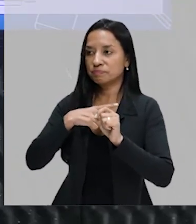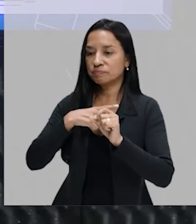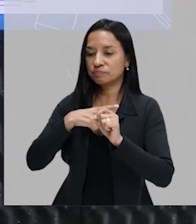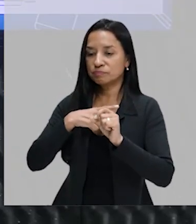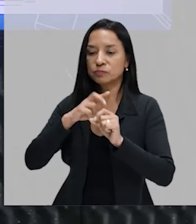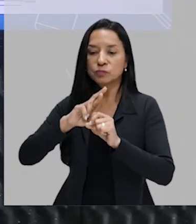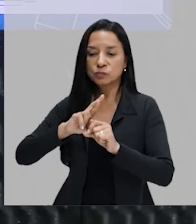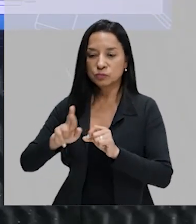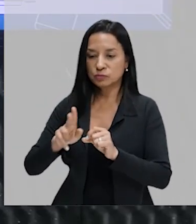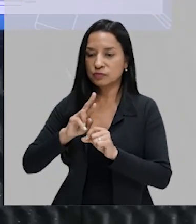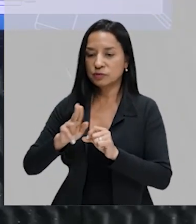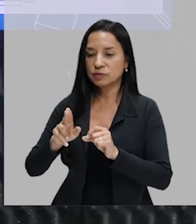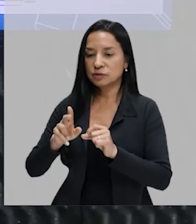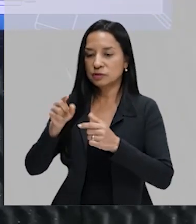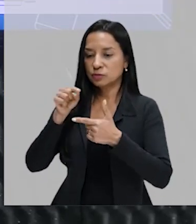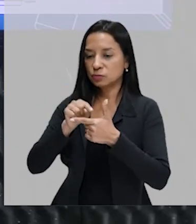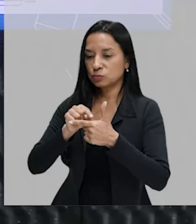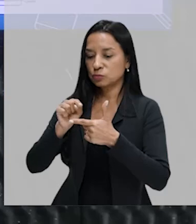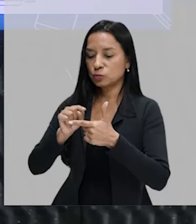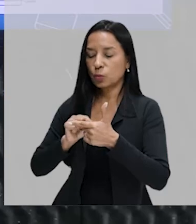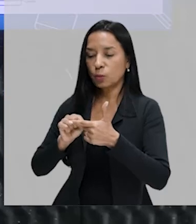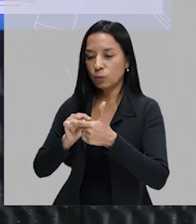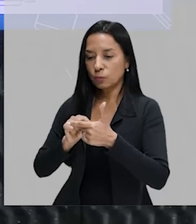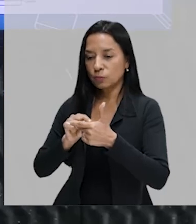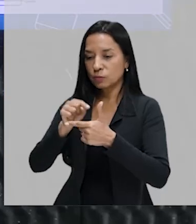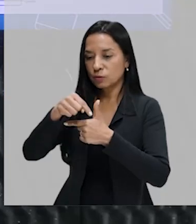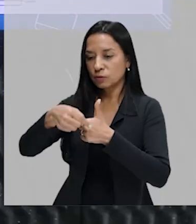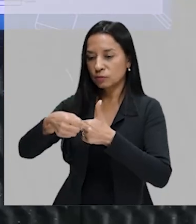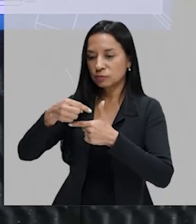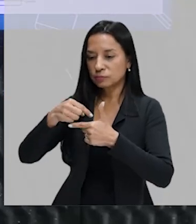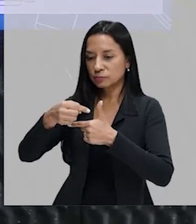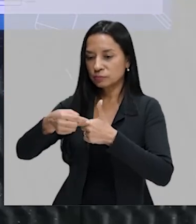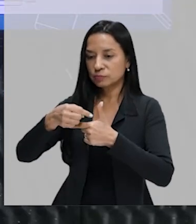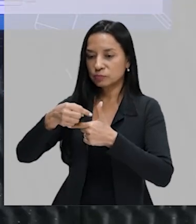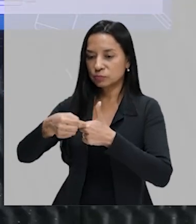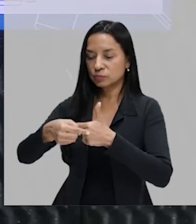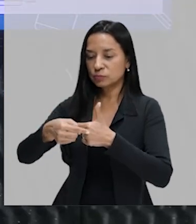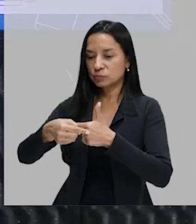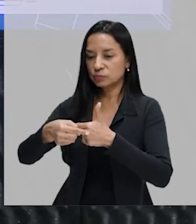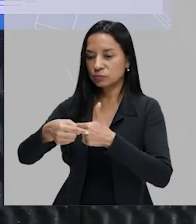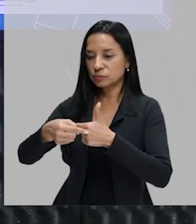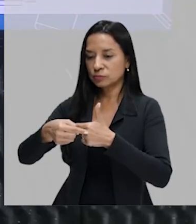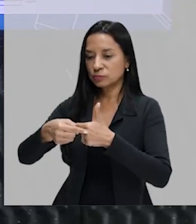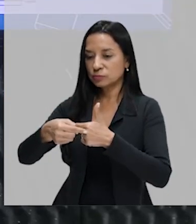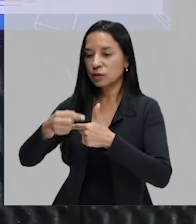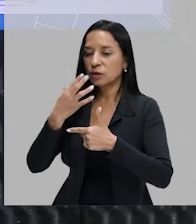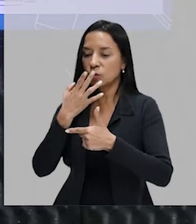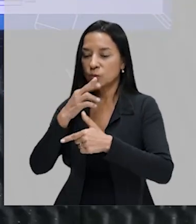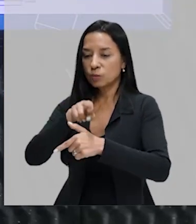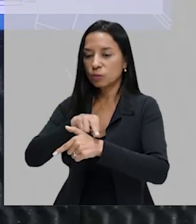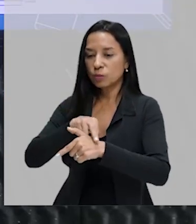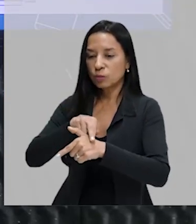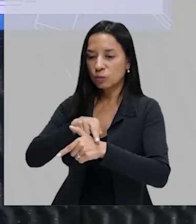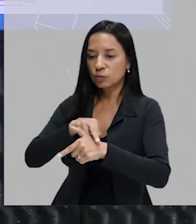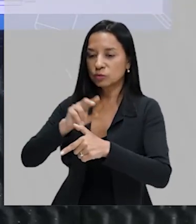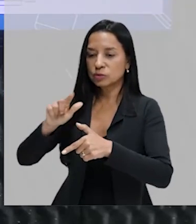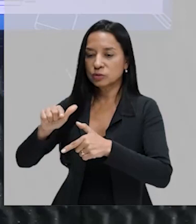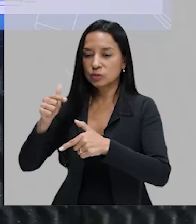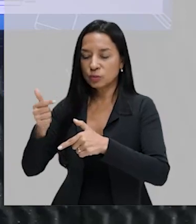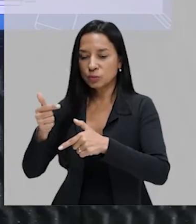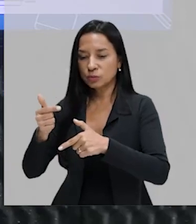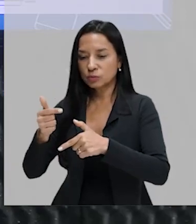pode diferenciar aqui ó, os corpos cavernosos, tá? Que está representado em roxo, e o corpo